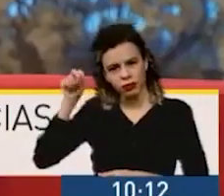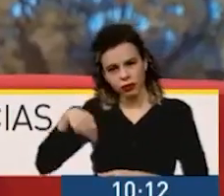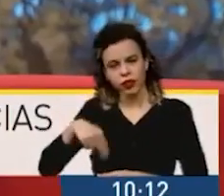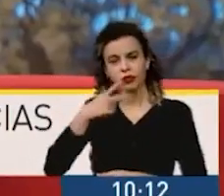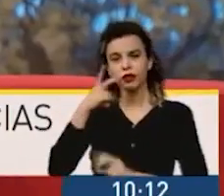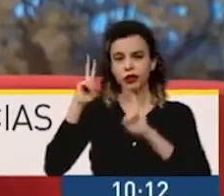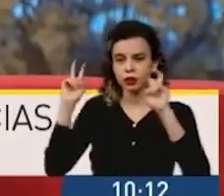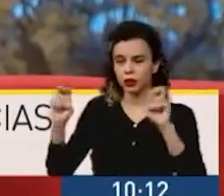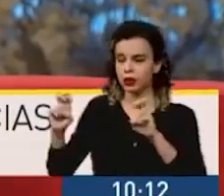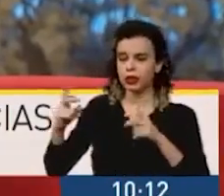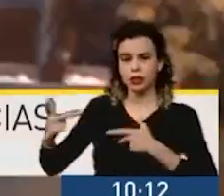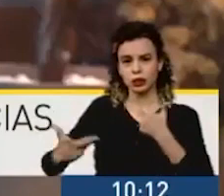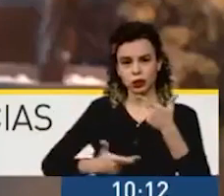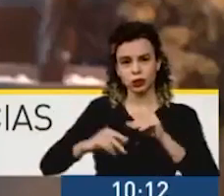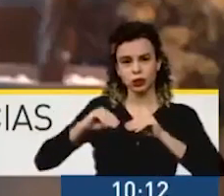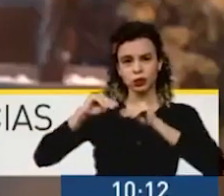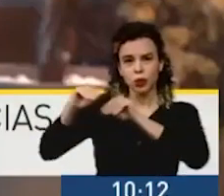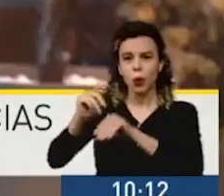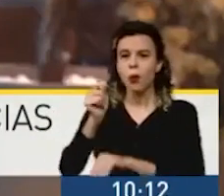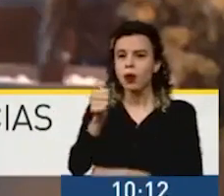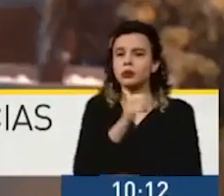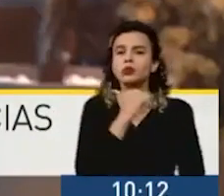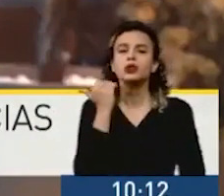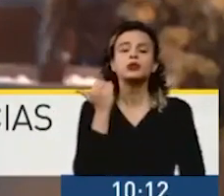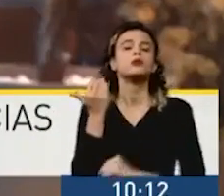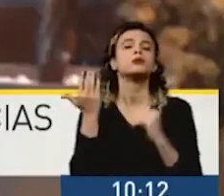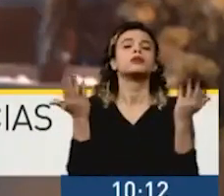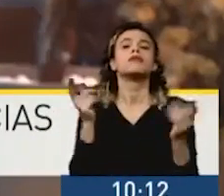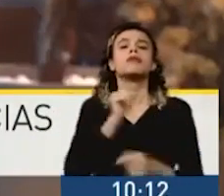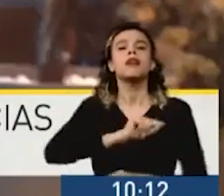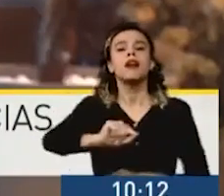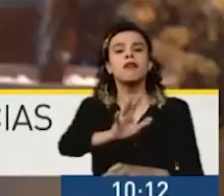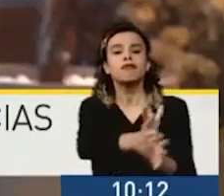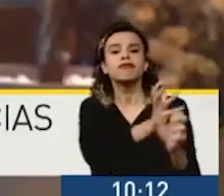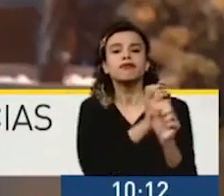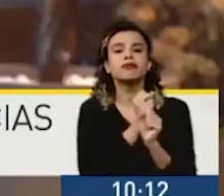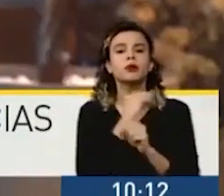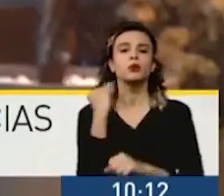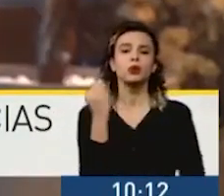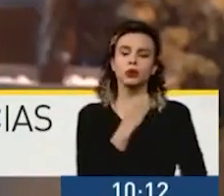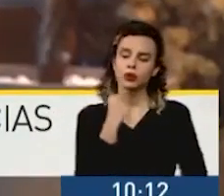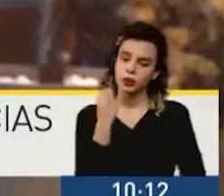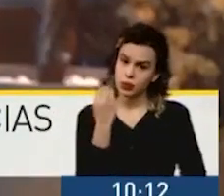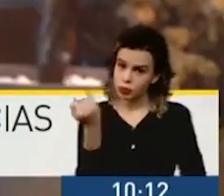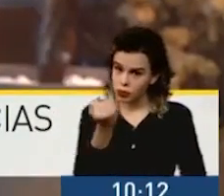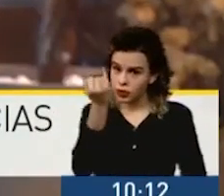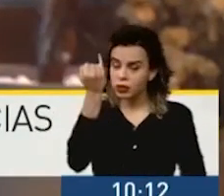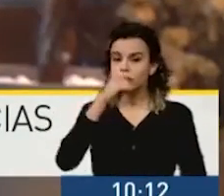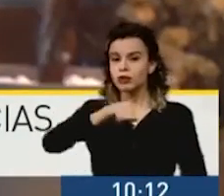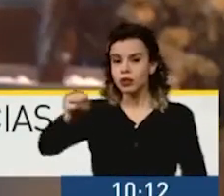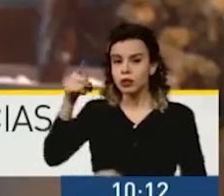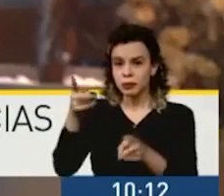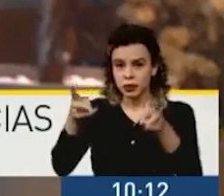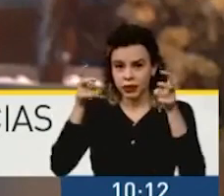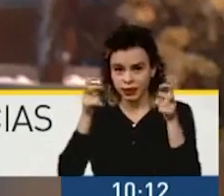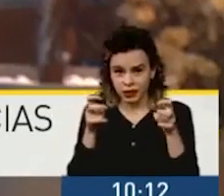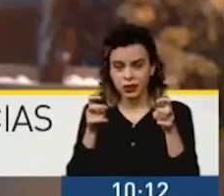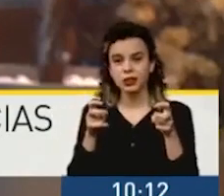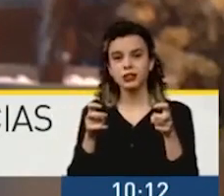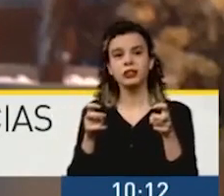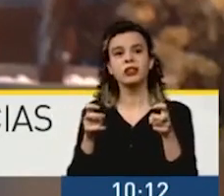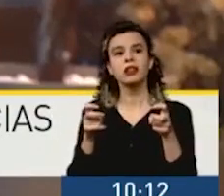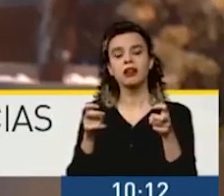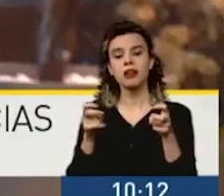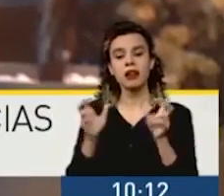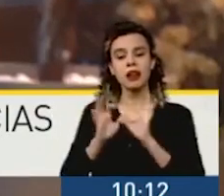paciente dele que adiou uma cirurgia e quase morreu. Quem vai contar essas mortes, né? É importante que as pessoas percebam que estão abrindo mão